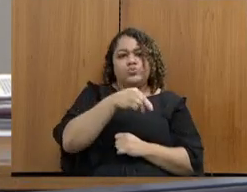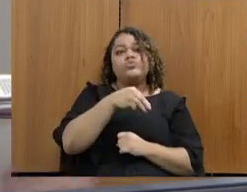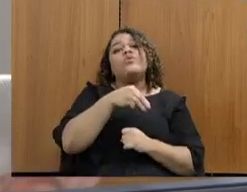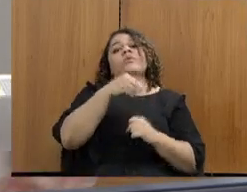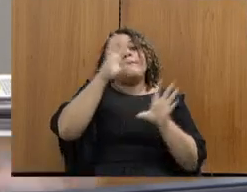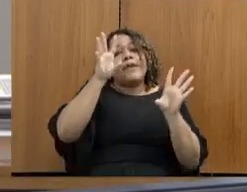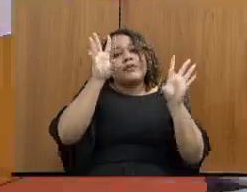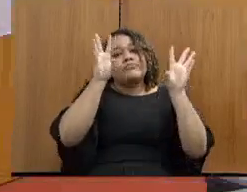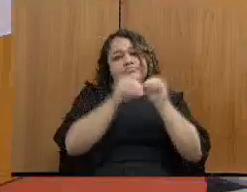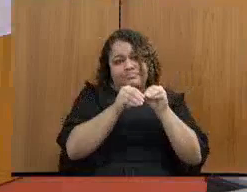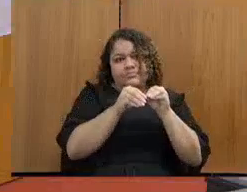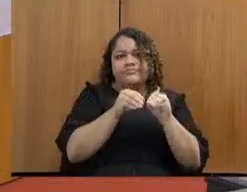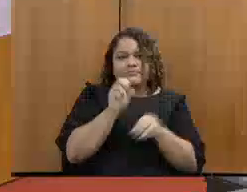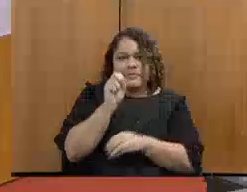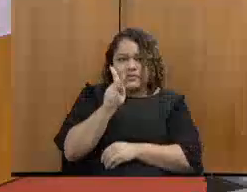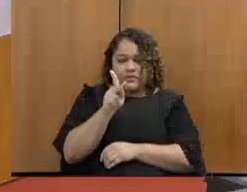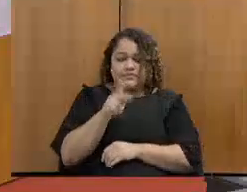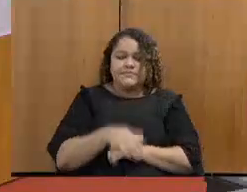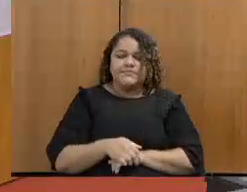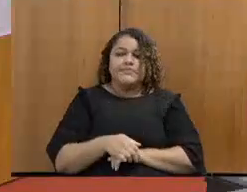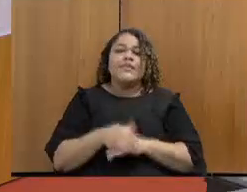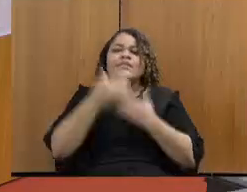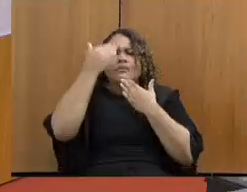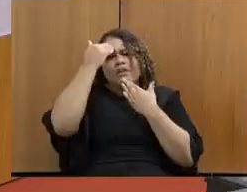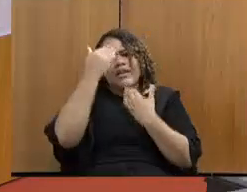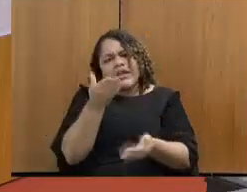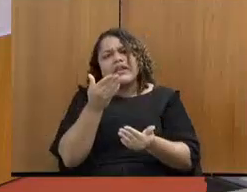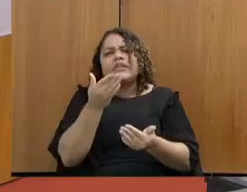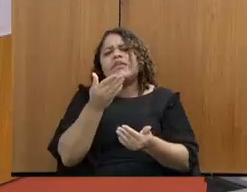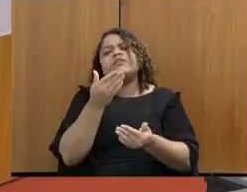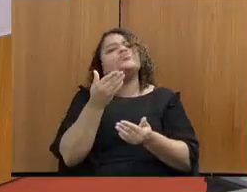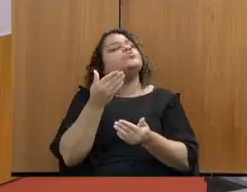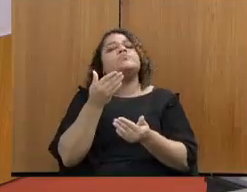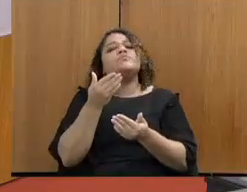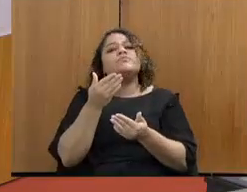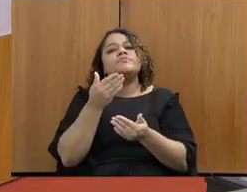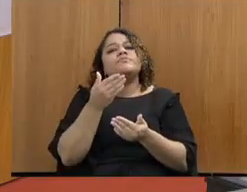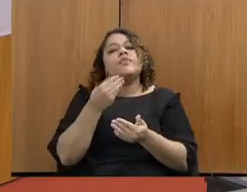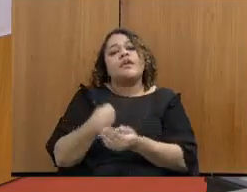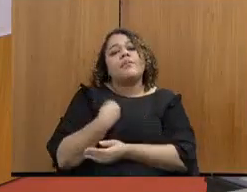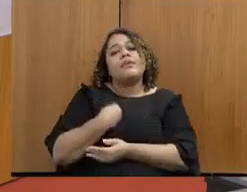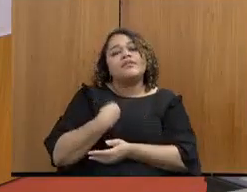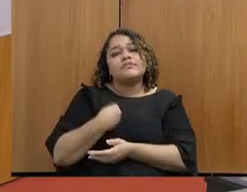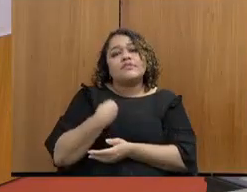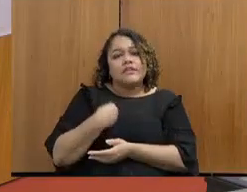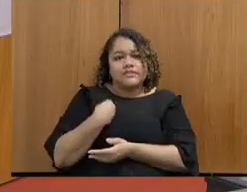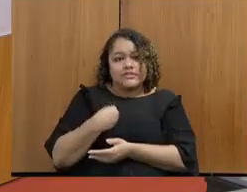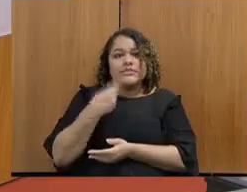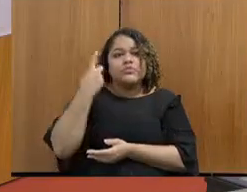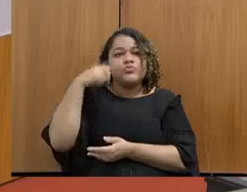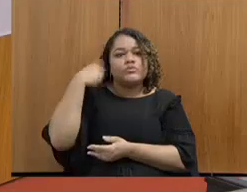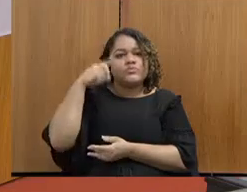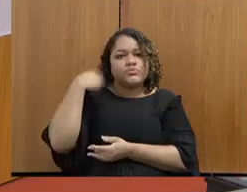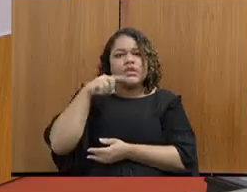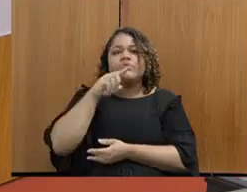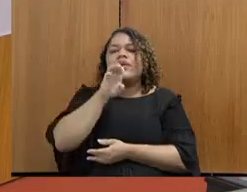também registram agradeço registro e agradeço a presença do deputado Eduardo Azevedo